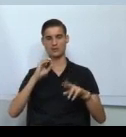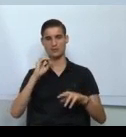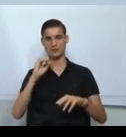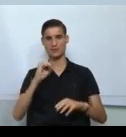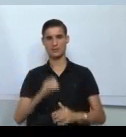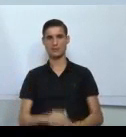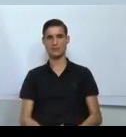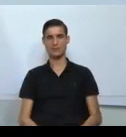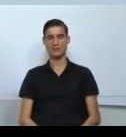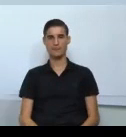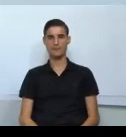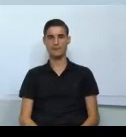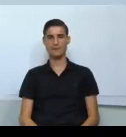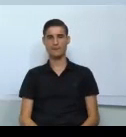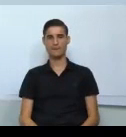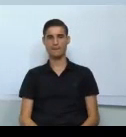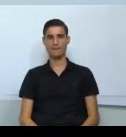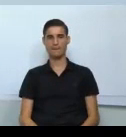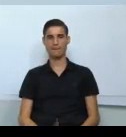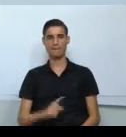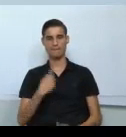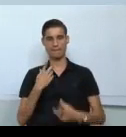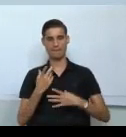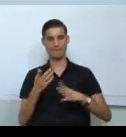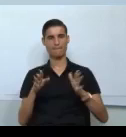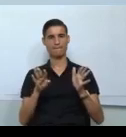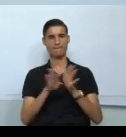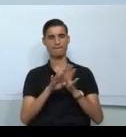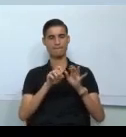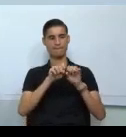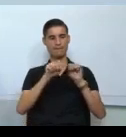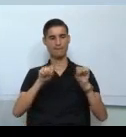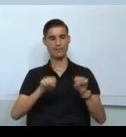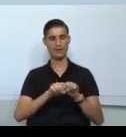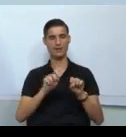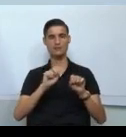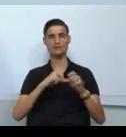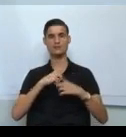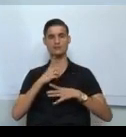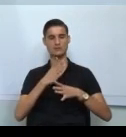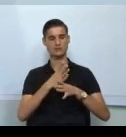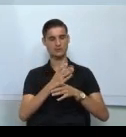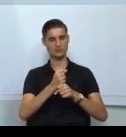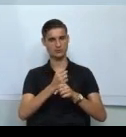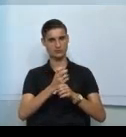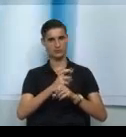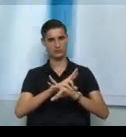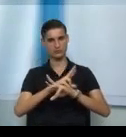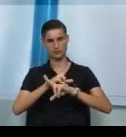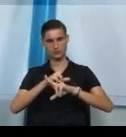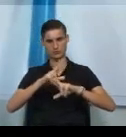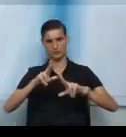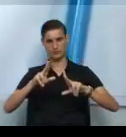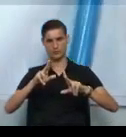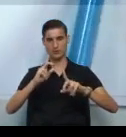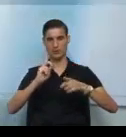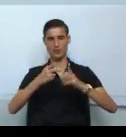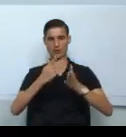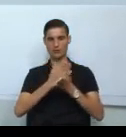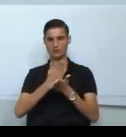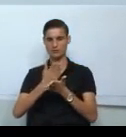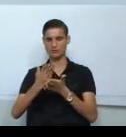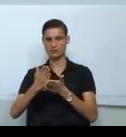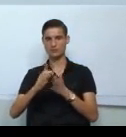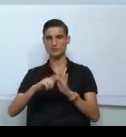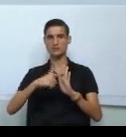zero. Aí, nós vamos chegar num sistema de equações diferenciais